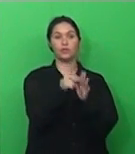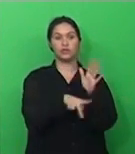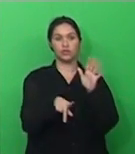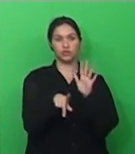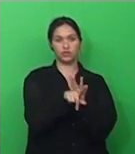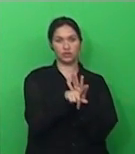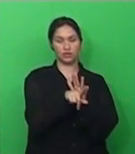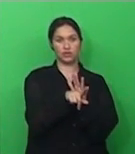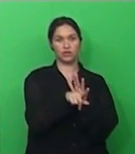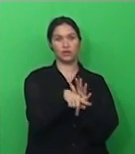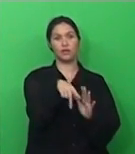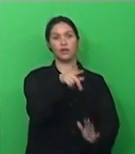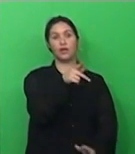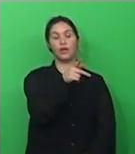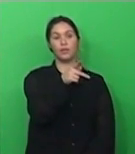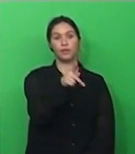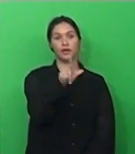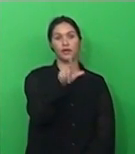Executivo,